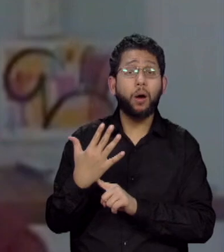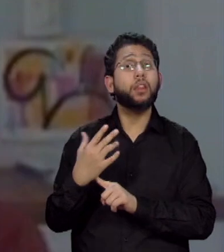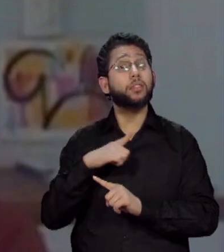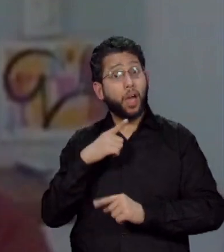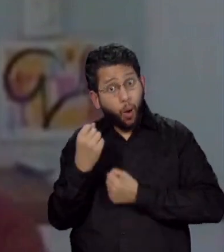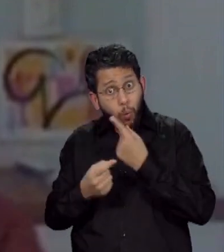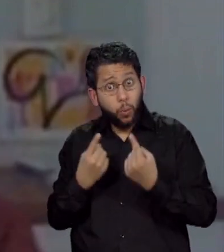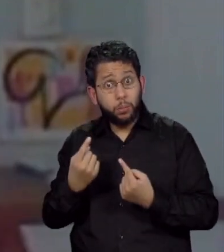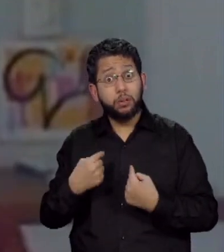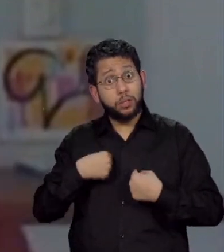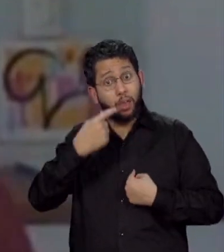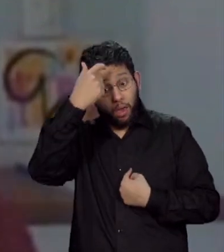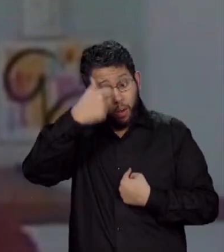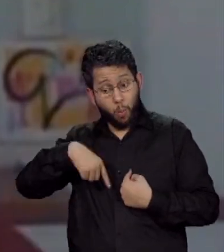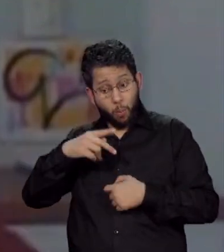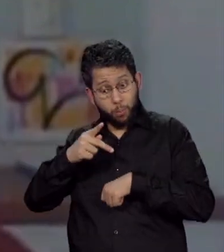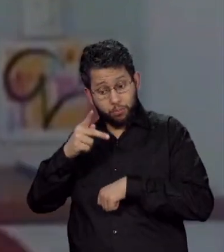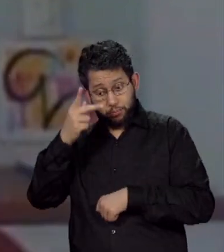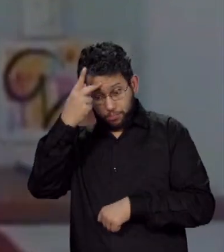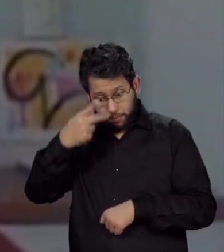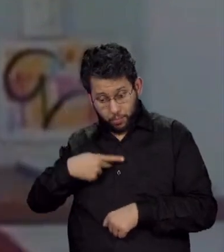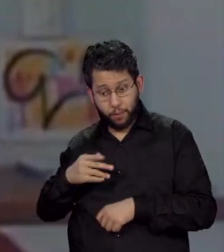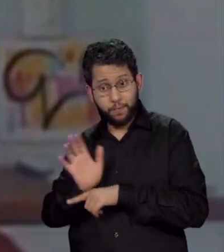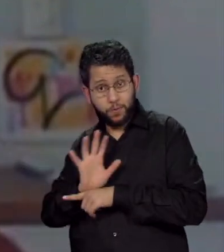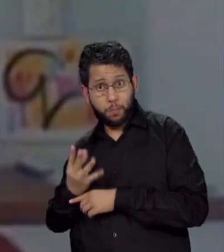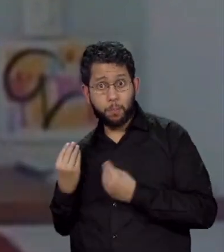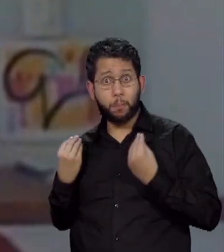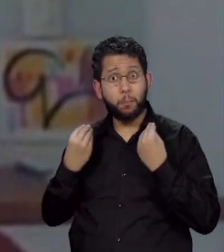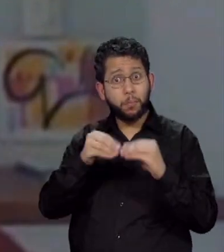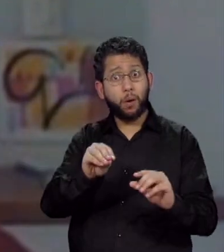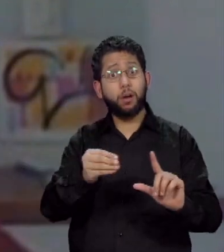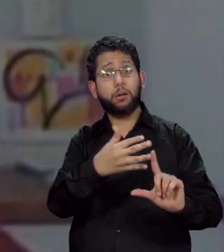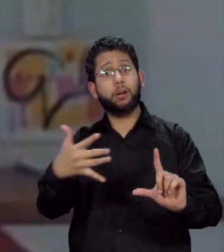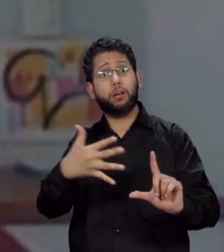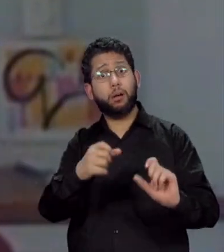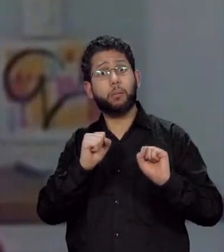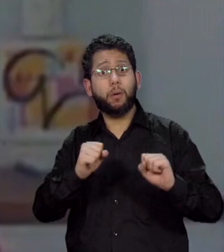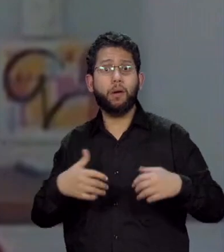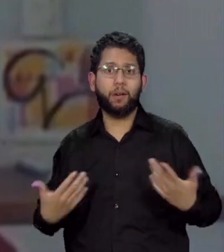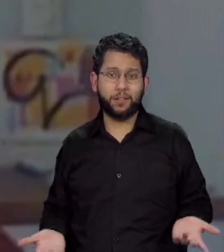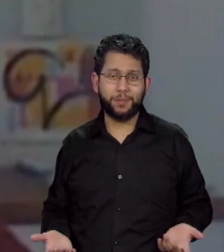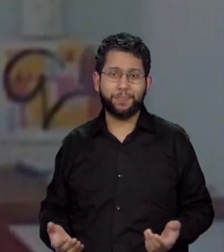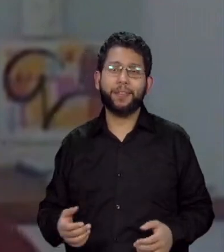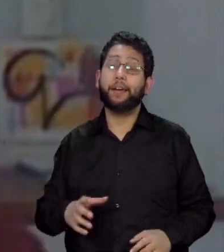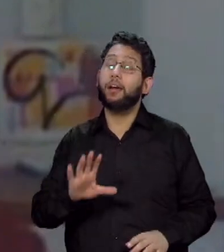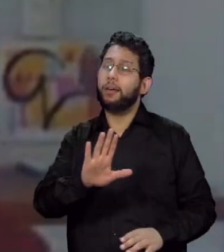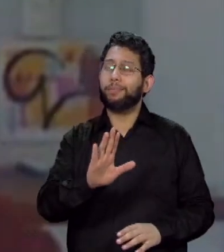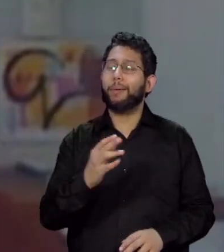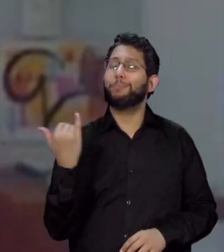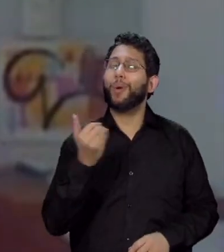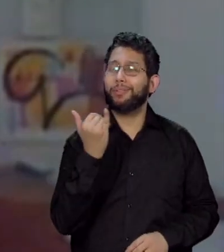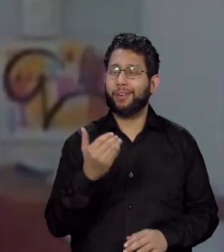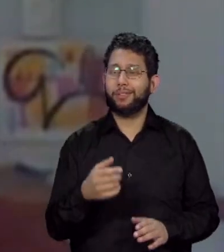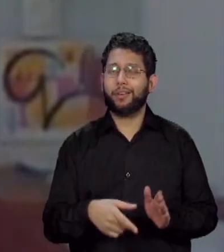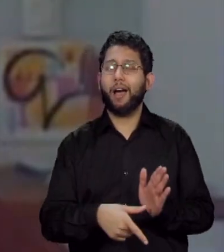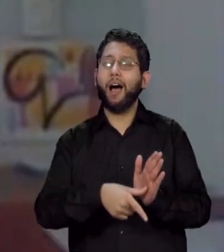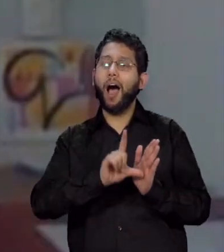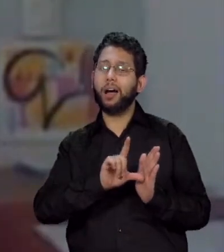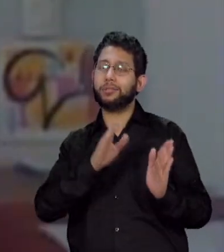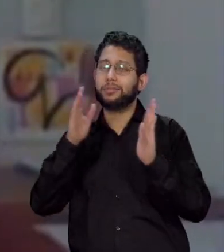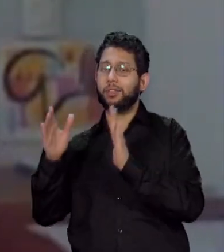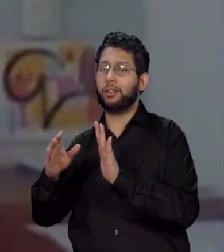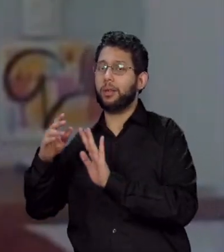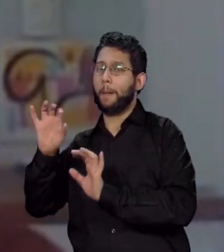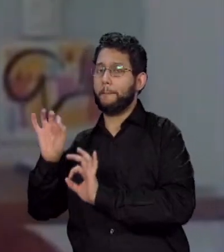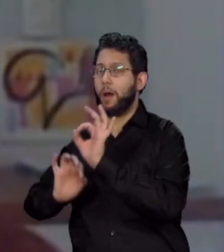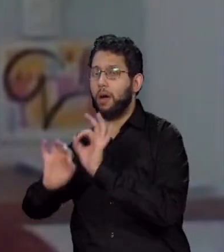produção. E também a gente não pode esquecer da pós-produção, né? Que é uma área sempre muito, muito de bastidor,